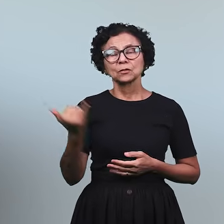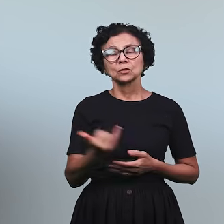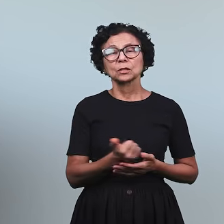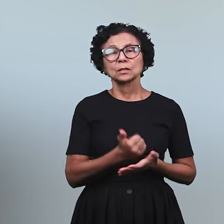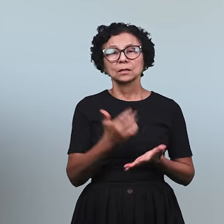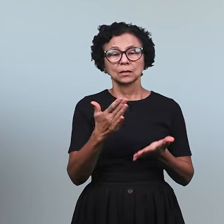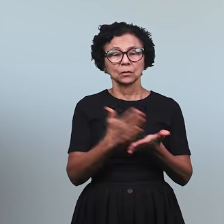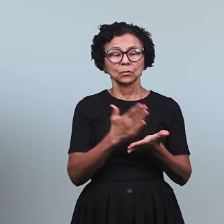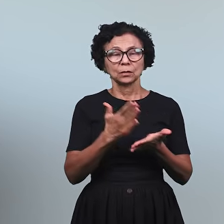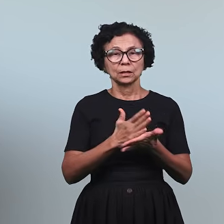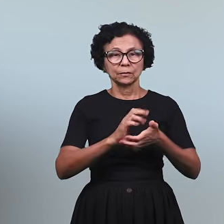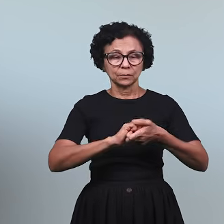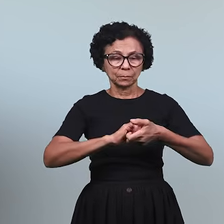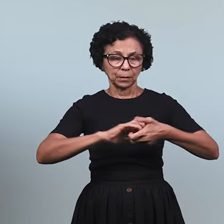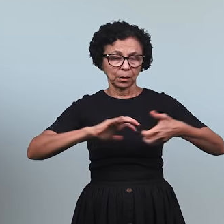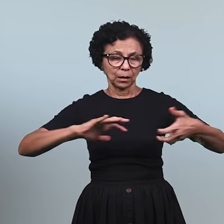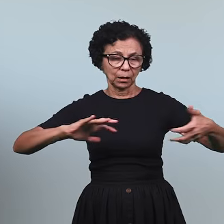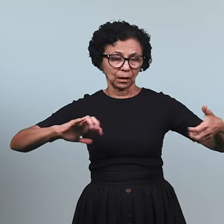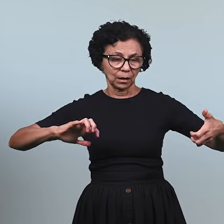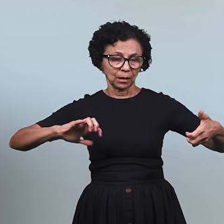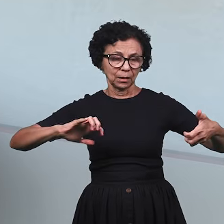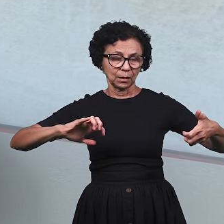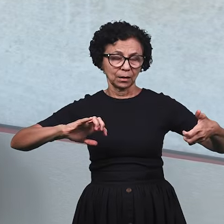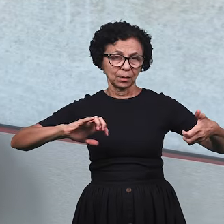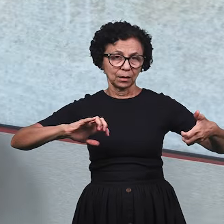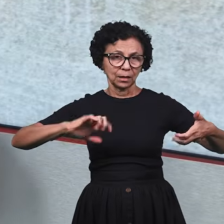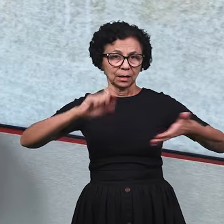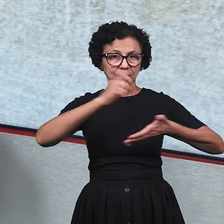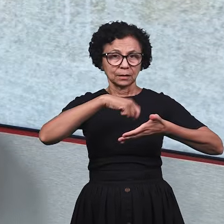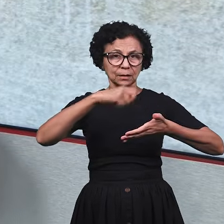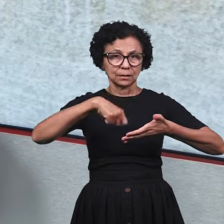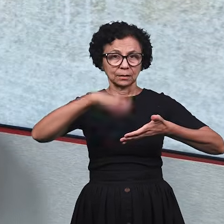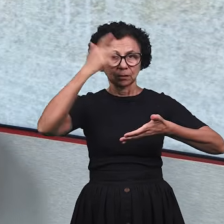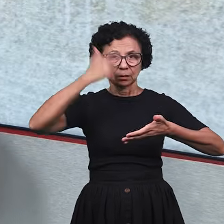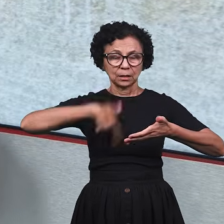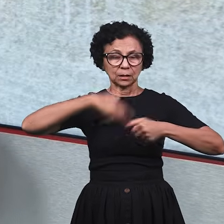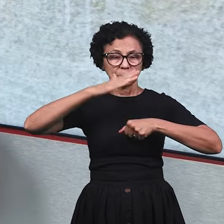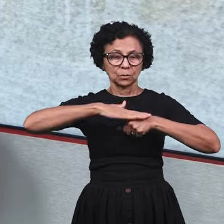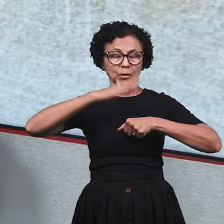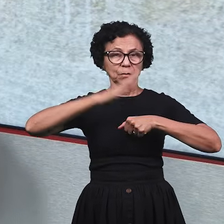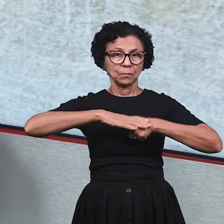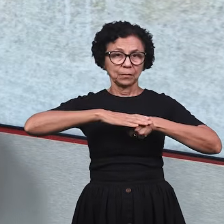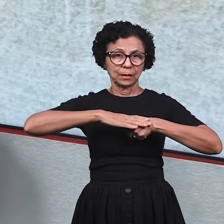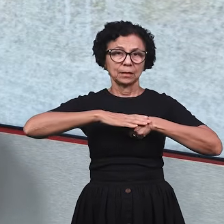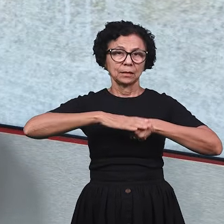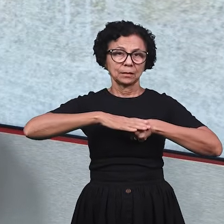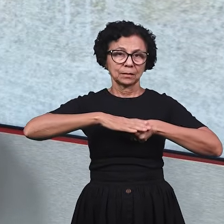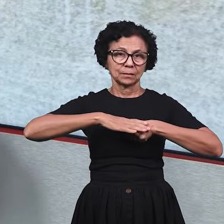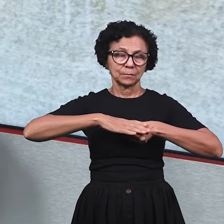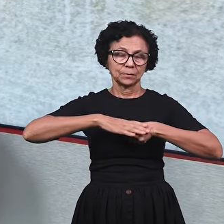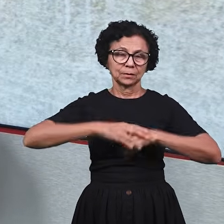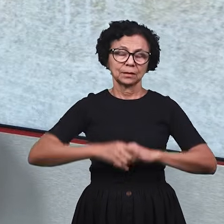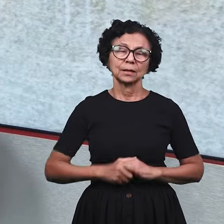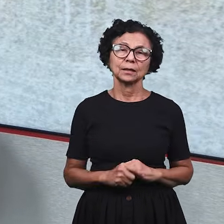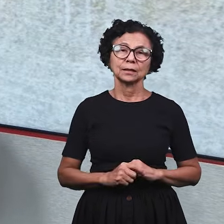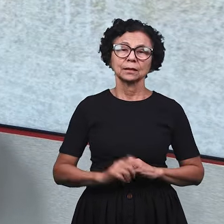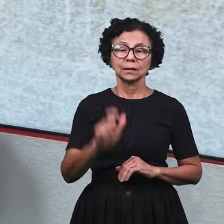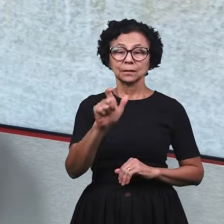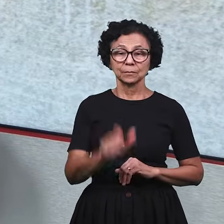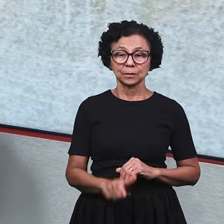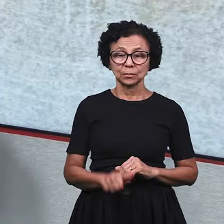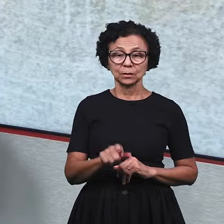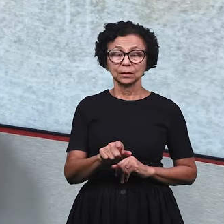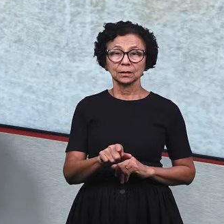do livro está escrito de mim. Para confirmar esta legítima mediação de Jesus entre Deus e